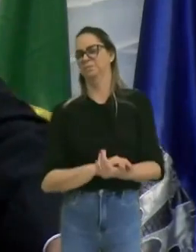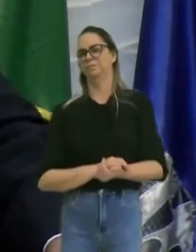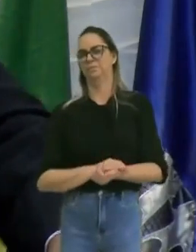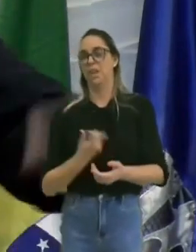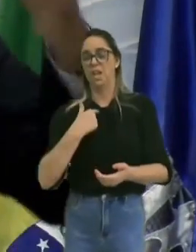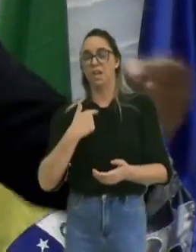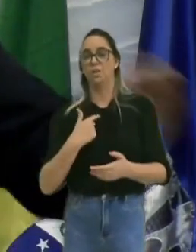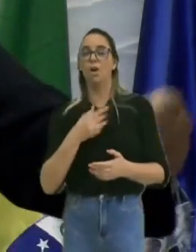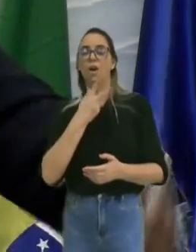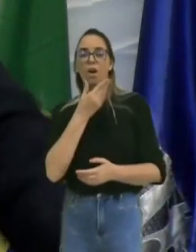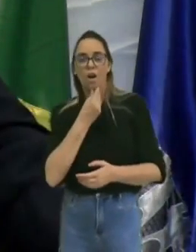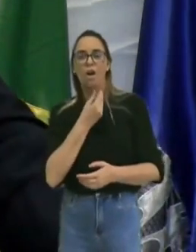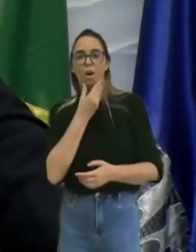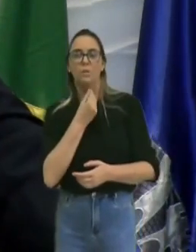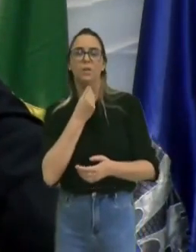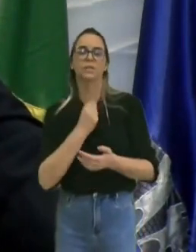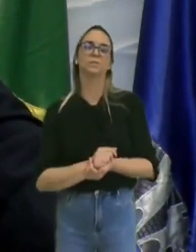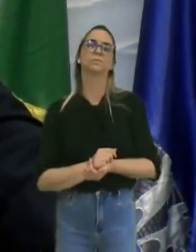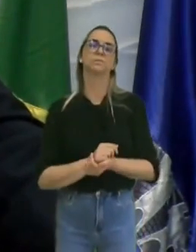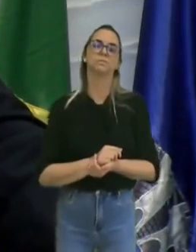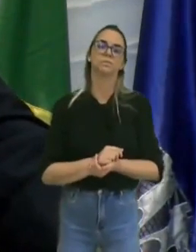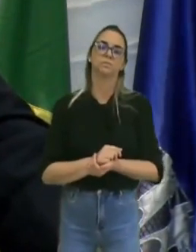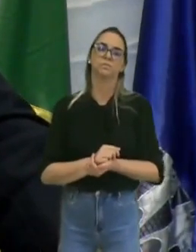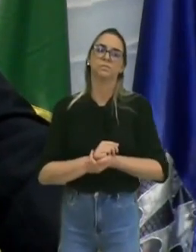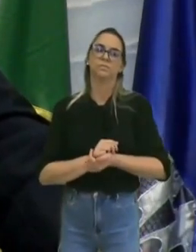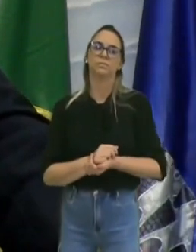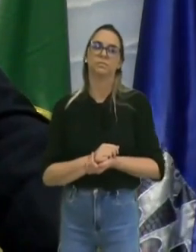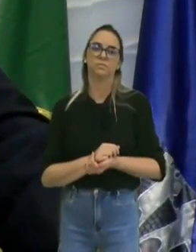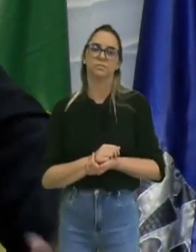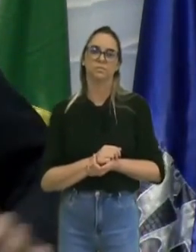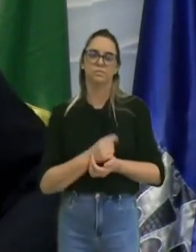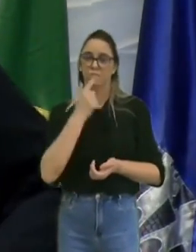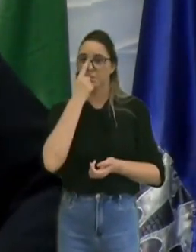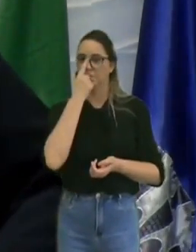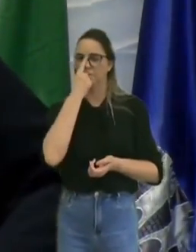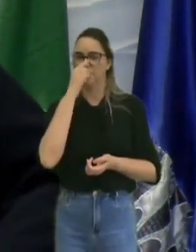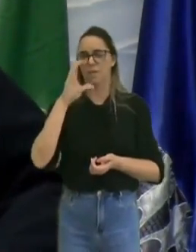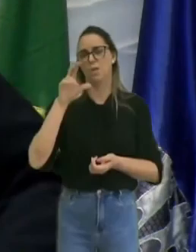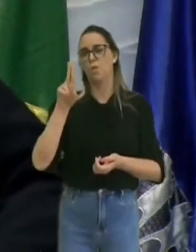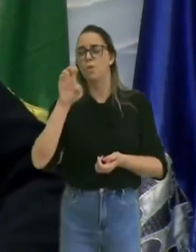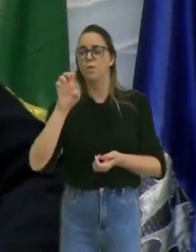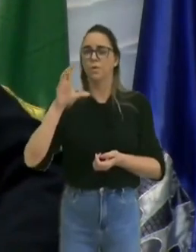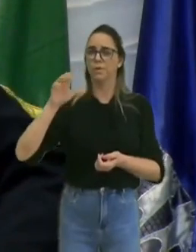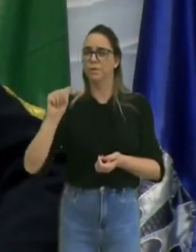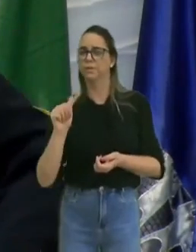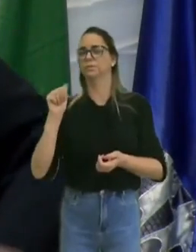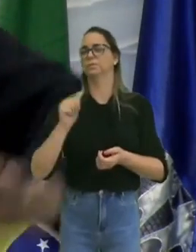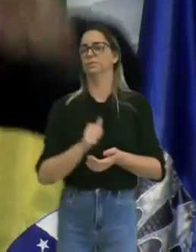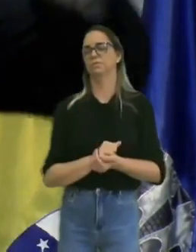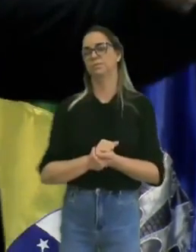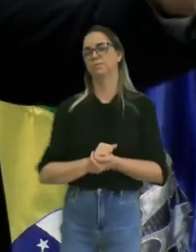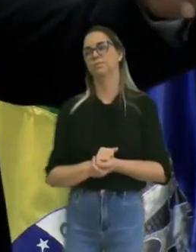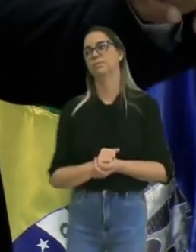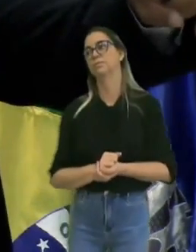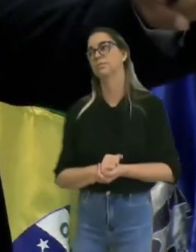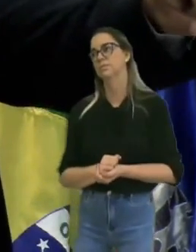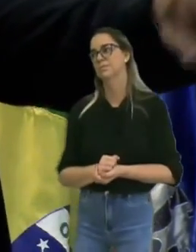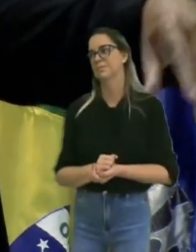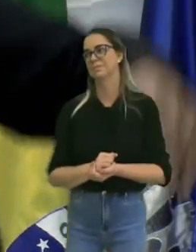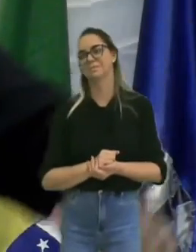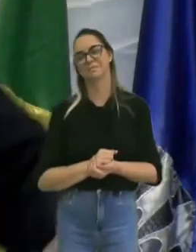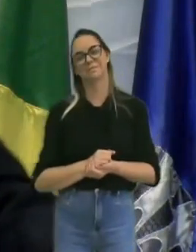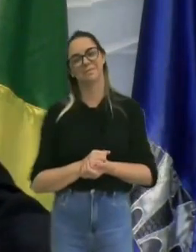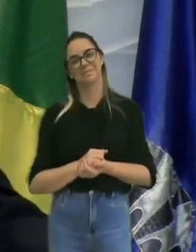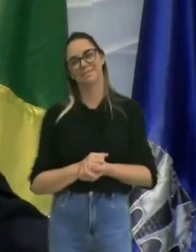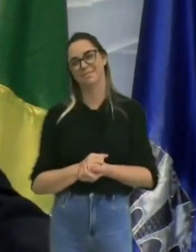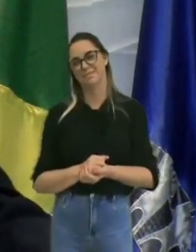calcinha, não. Aqui eu visto cueca. Entendeu? É cueca, máquina. É cueca. E outro tá aí, viu? Se